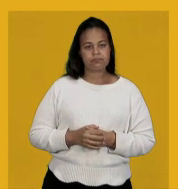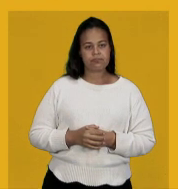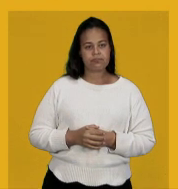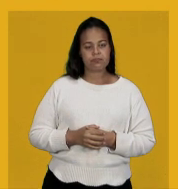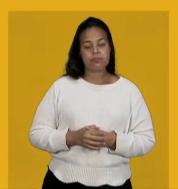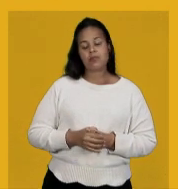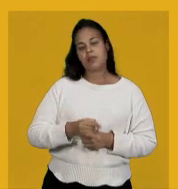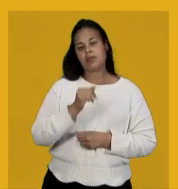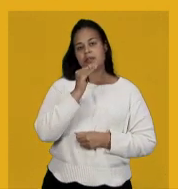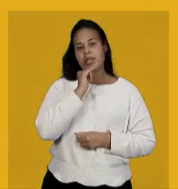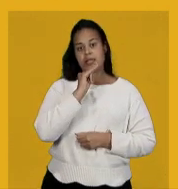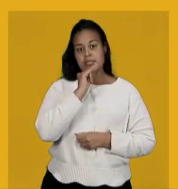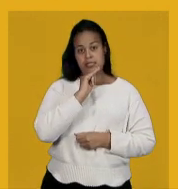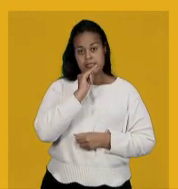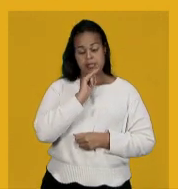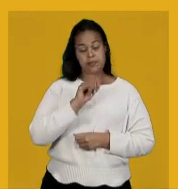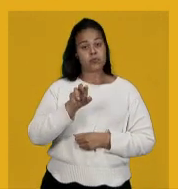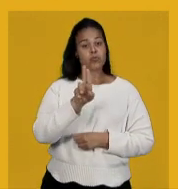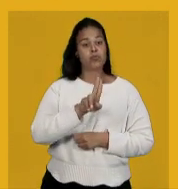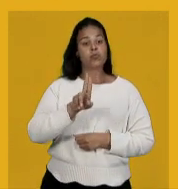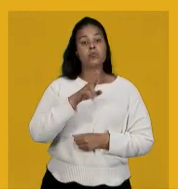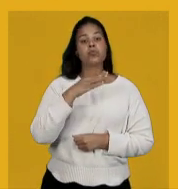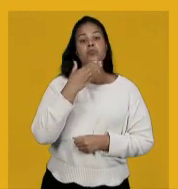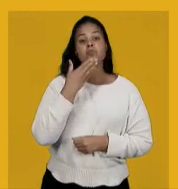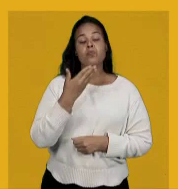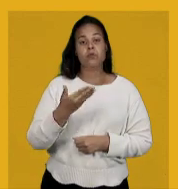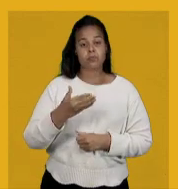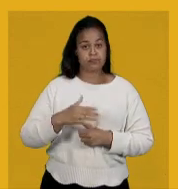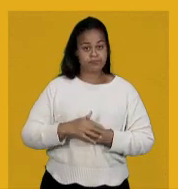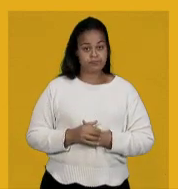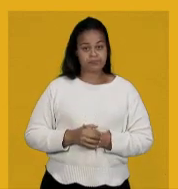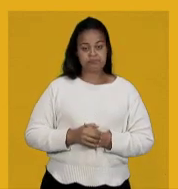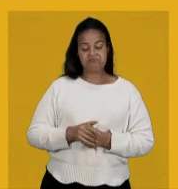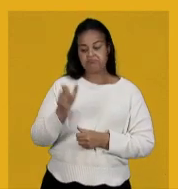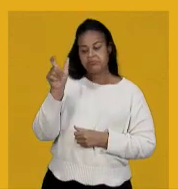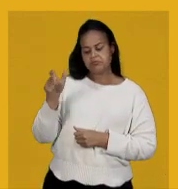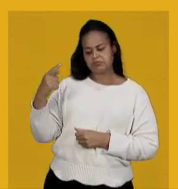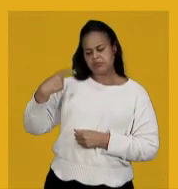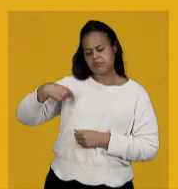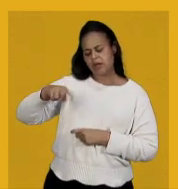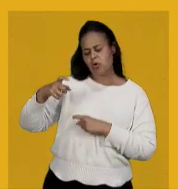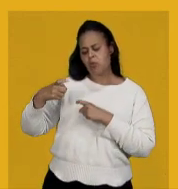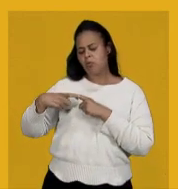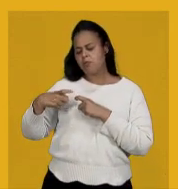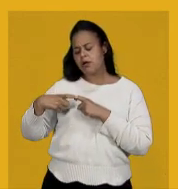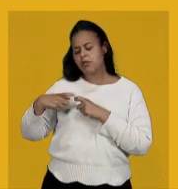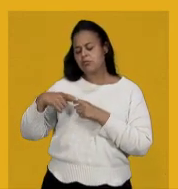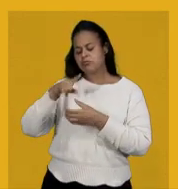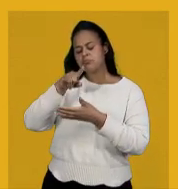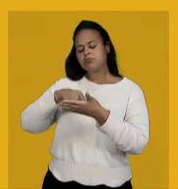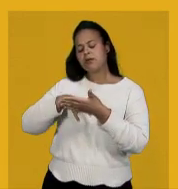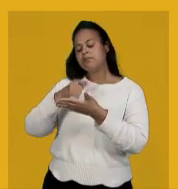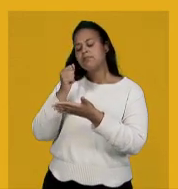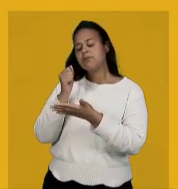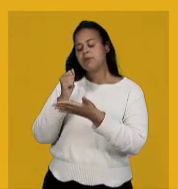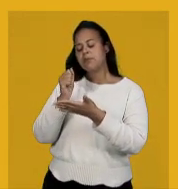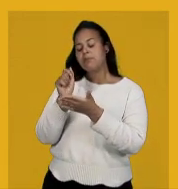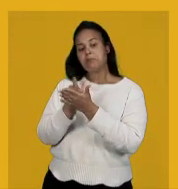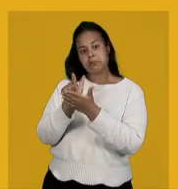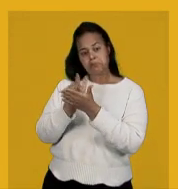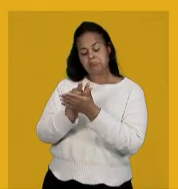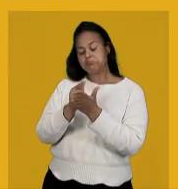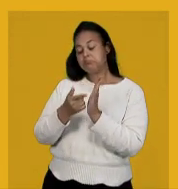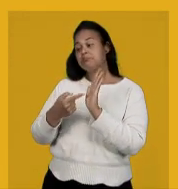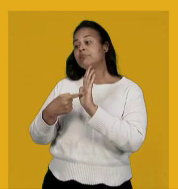O exemplo prático do uso é quando, por exemplo, o indivíduo ele vai no médico. Ele recebe uma receita do médico, por